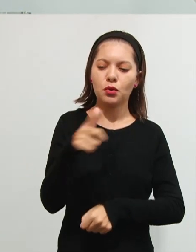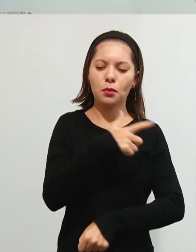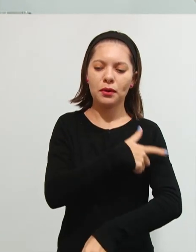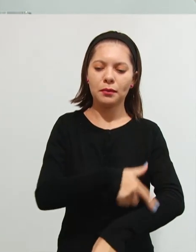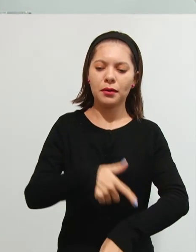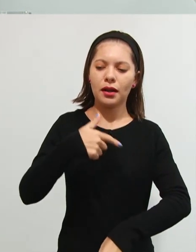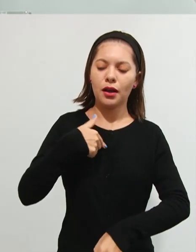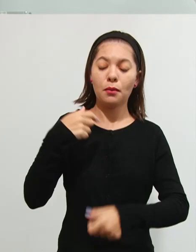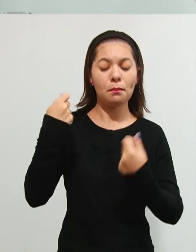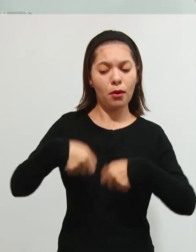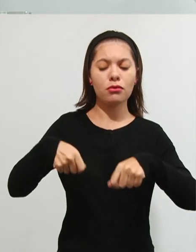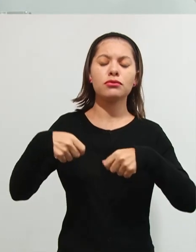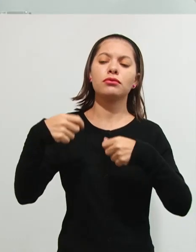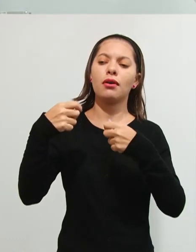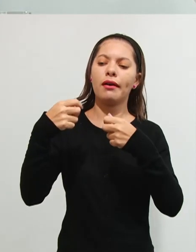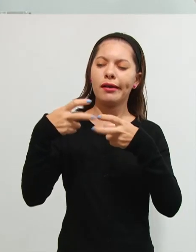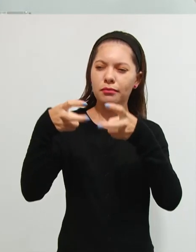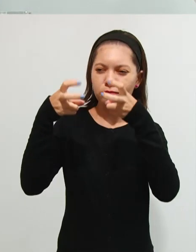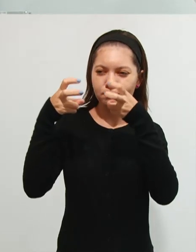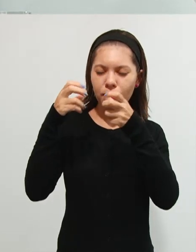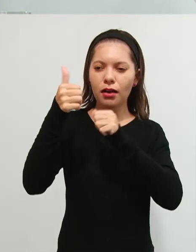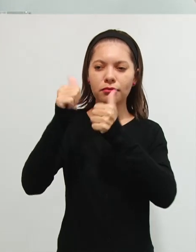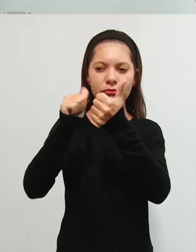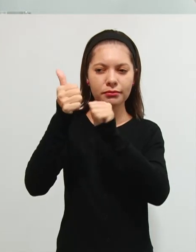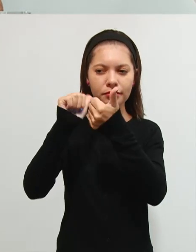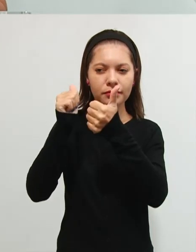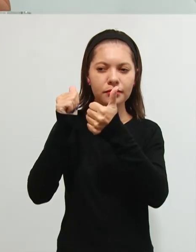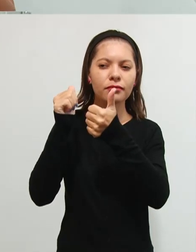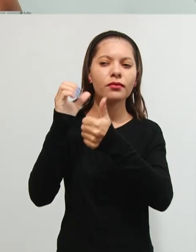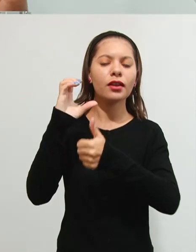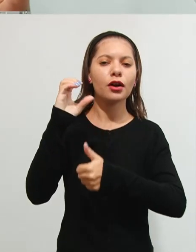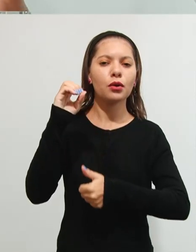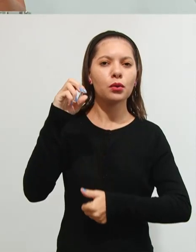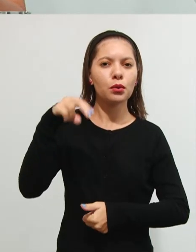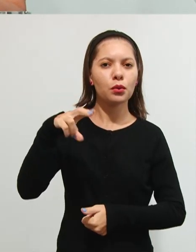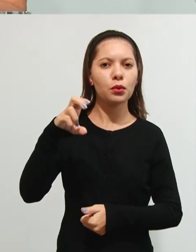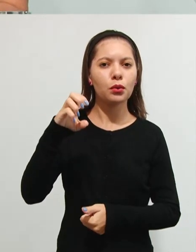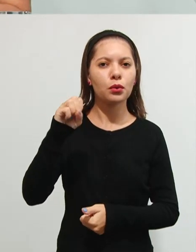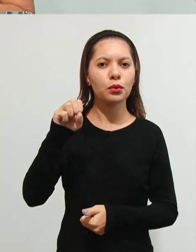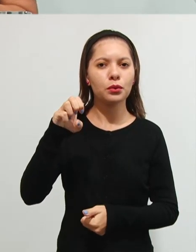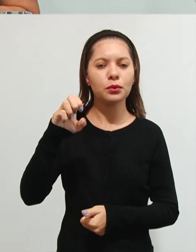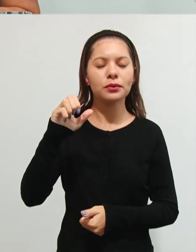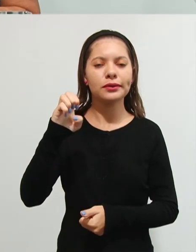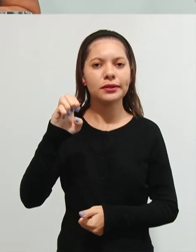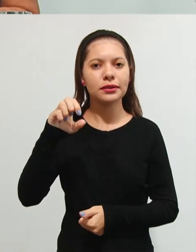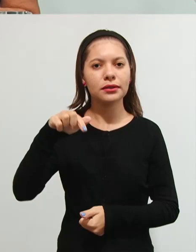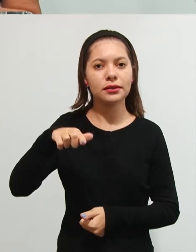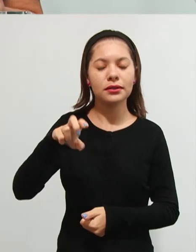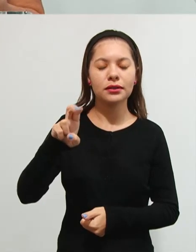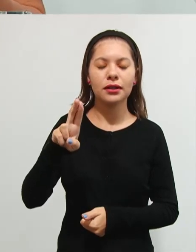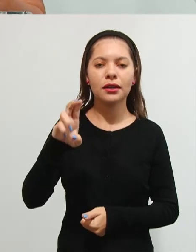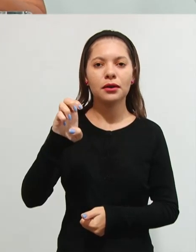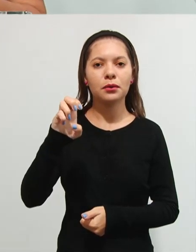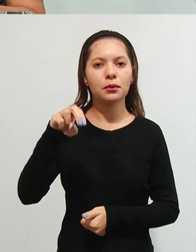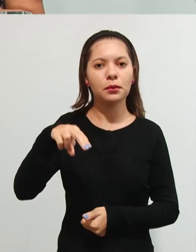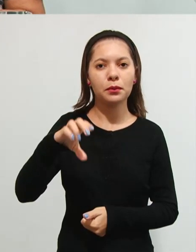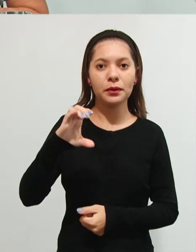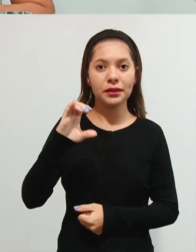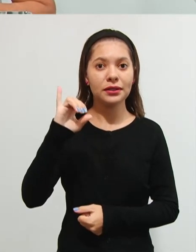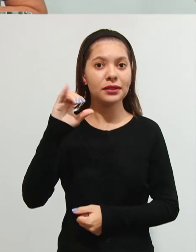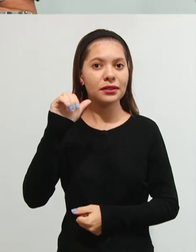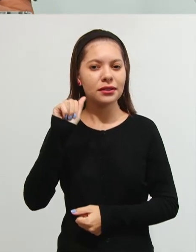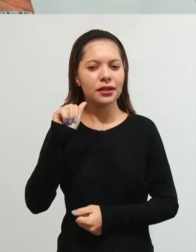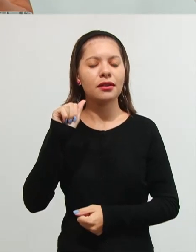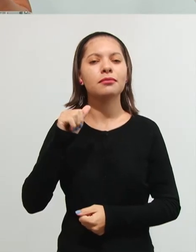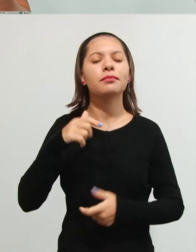posso observar esse comportamento, visualizar as consequências dele e tentar, então, arregimentar ferramentas e mecanismos